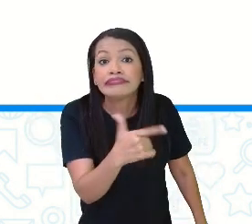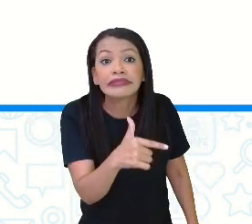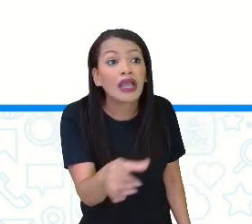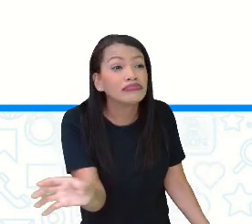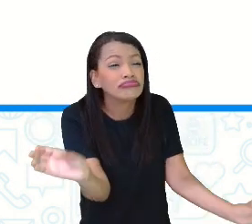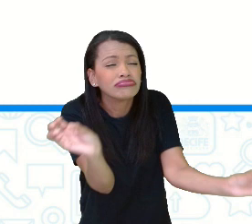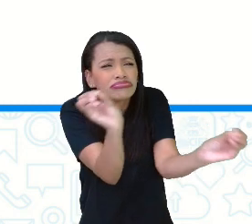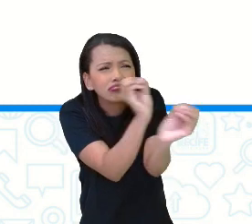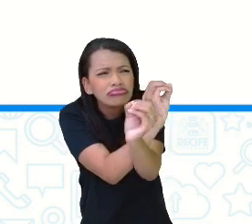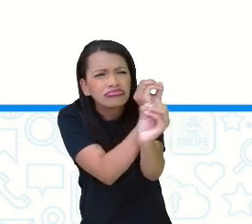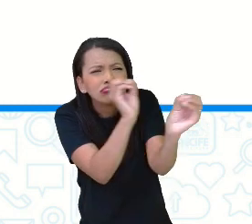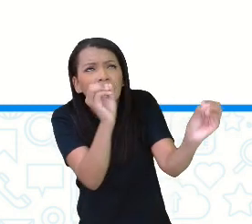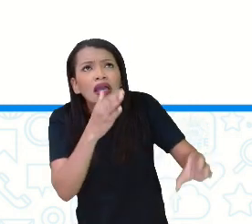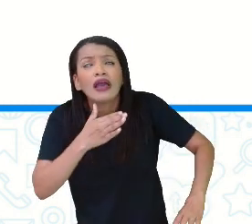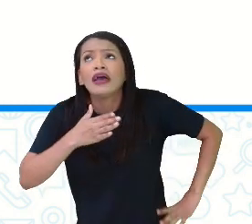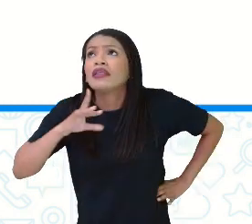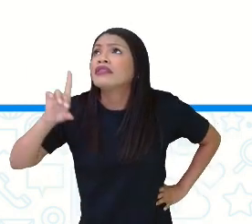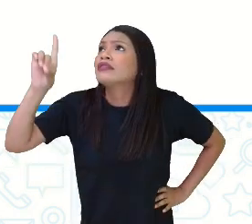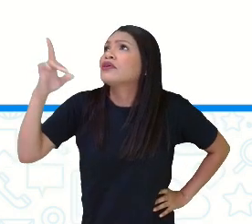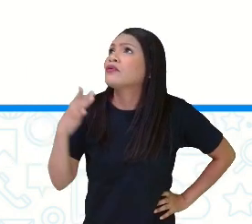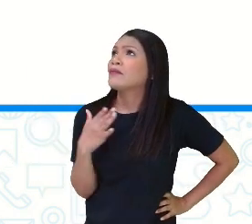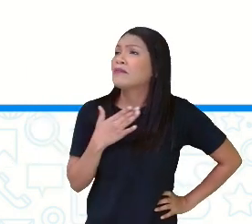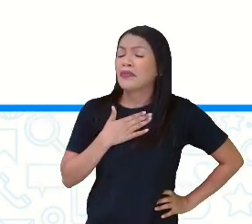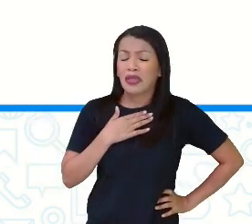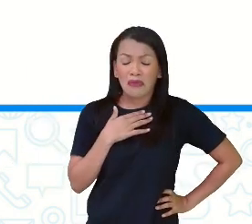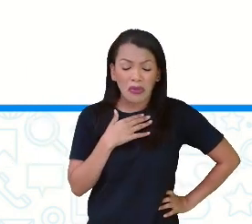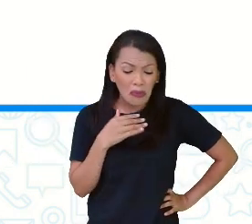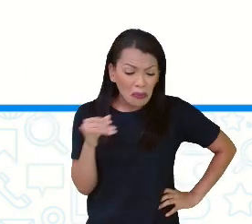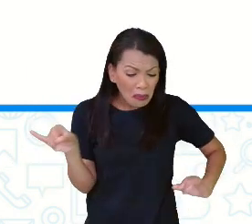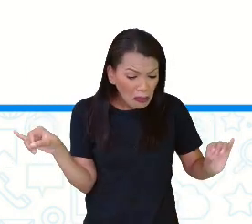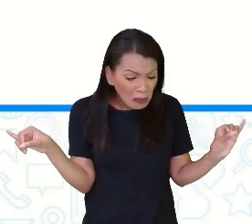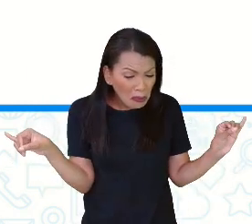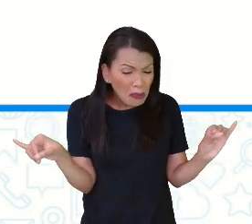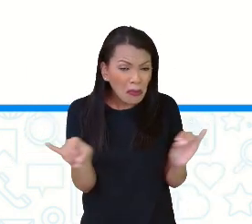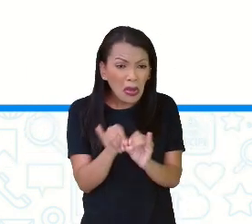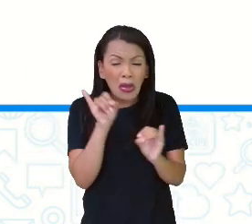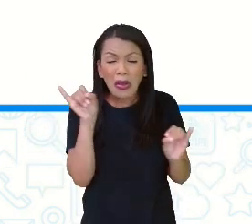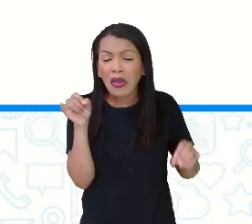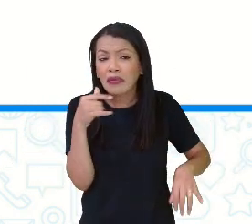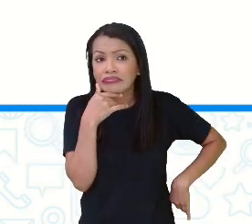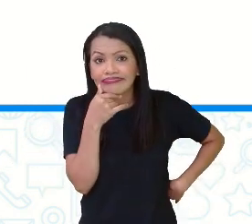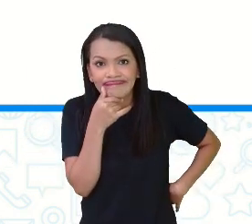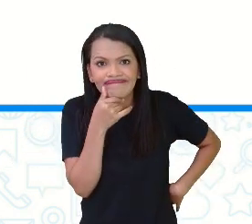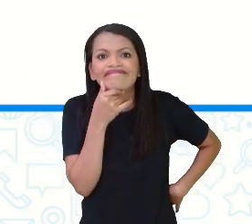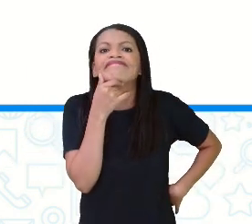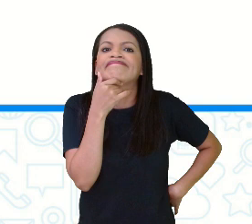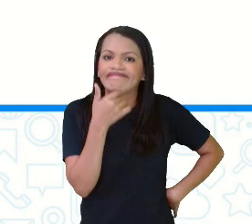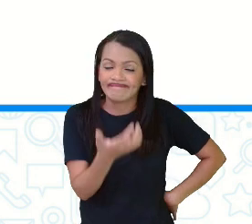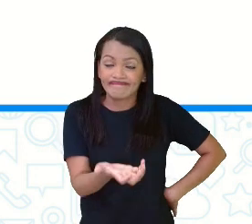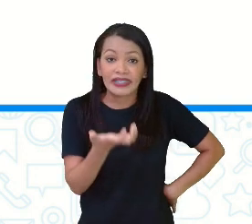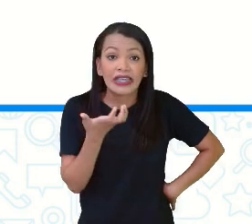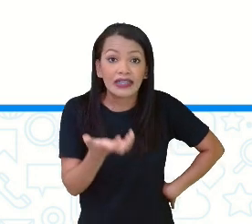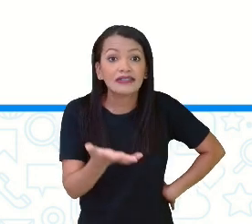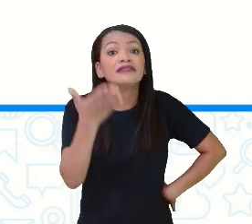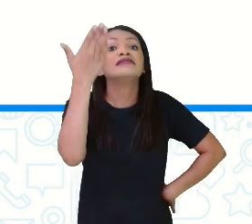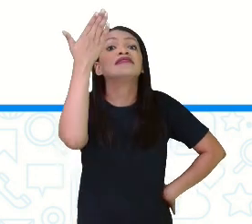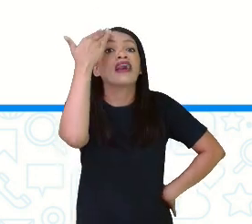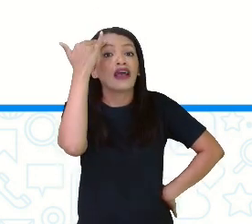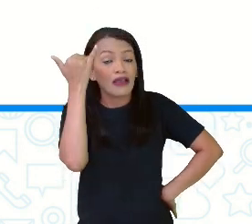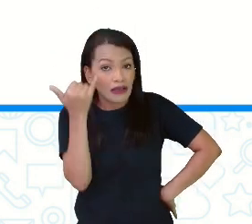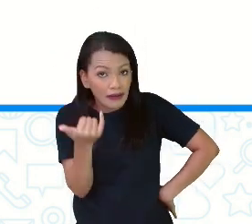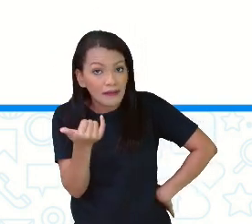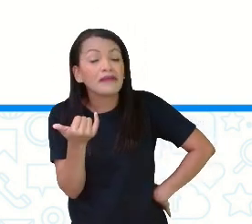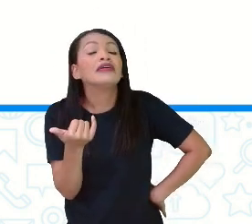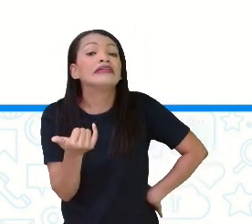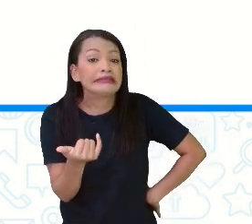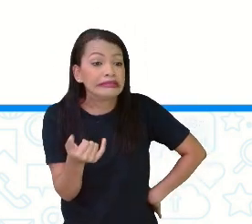meu, pensava, serei eu tão tolo assim? E não querendo que ninguém soubesse de sua tolice, e menos